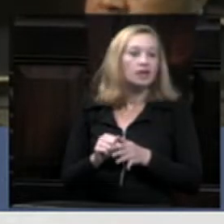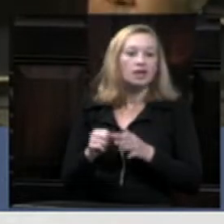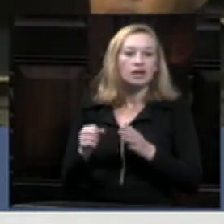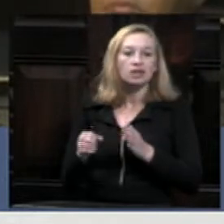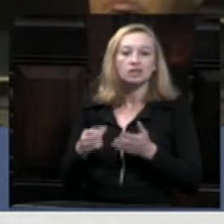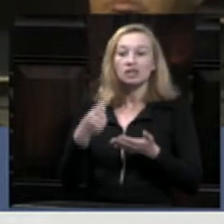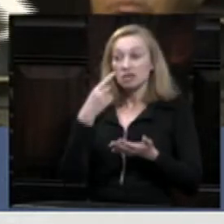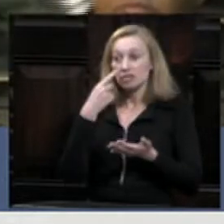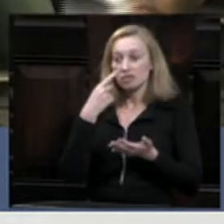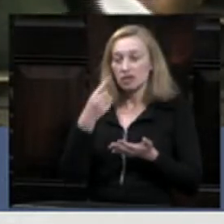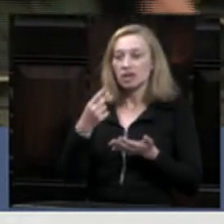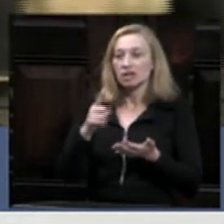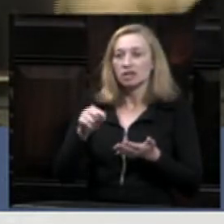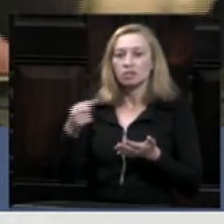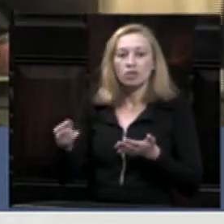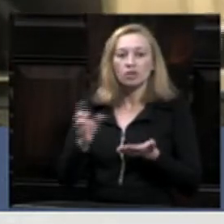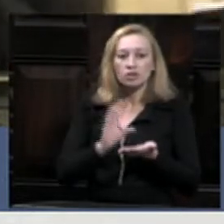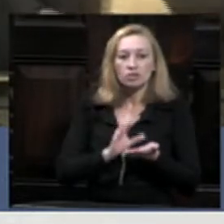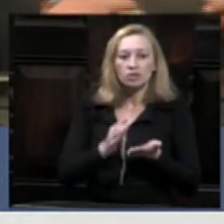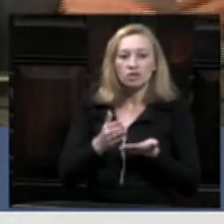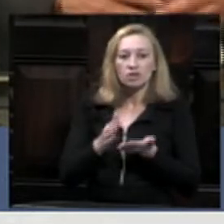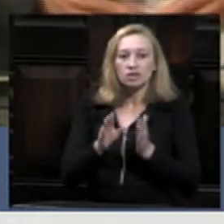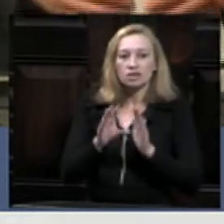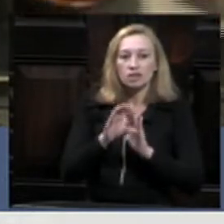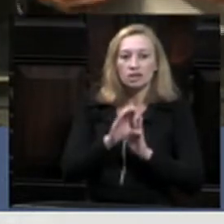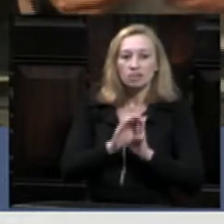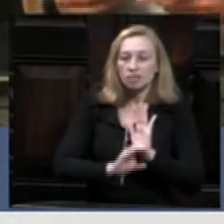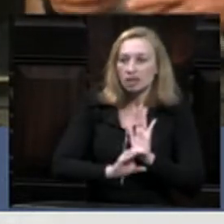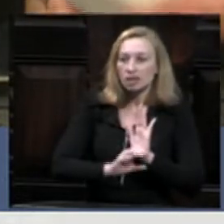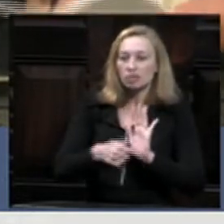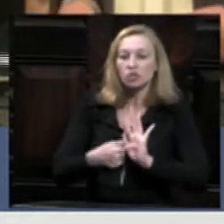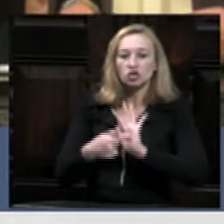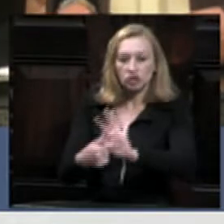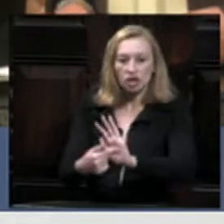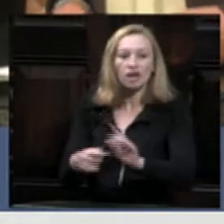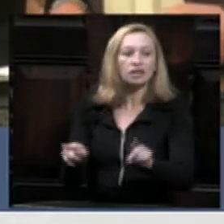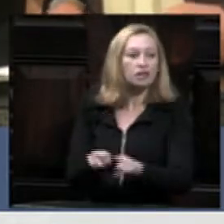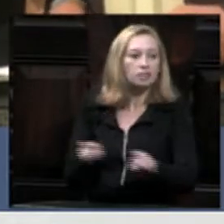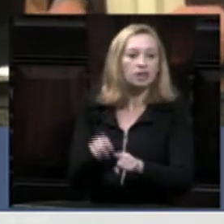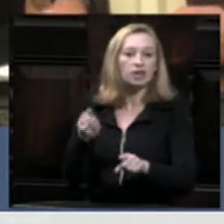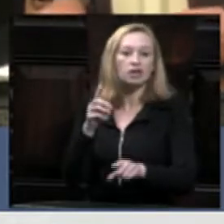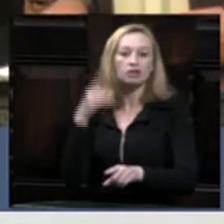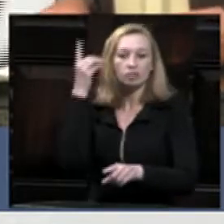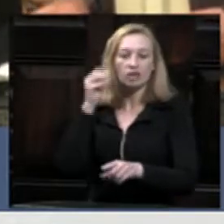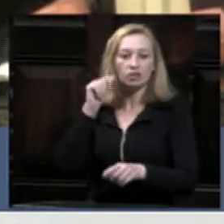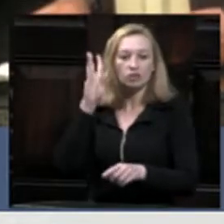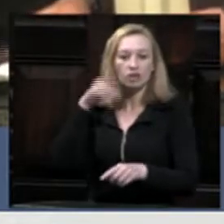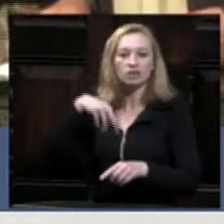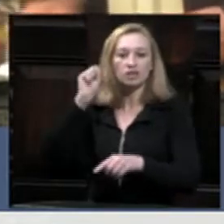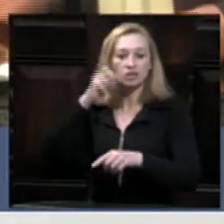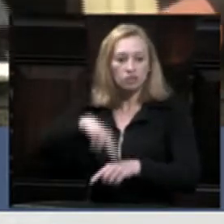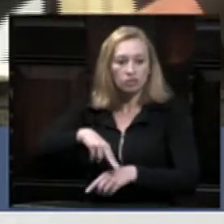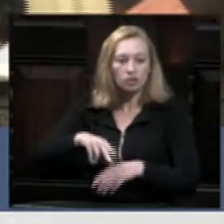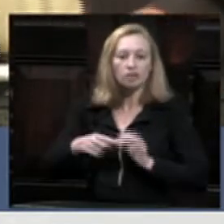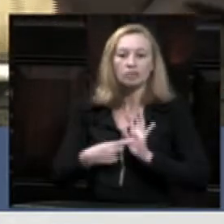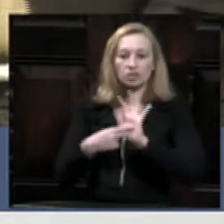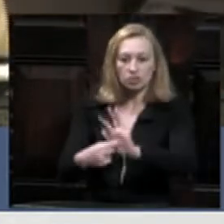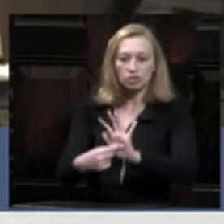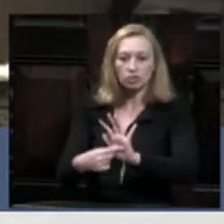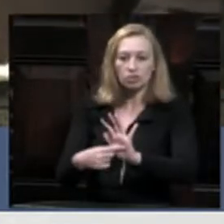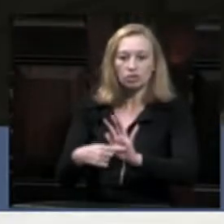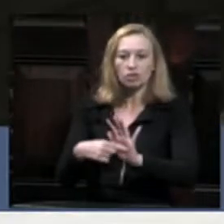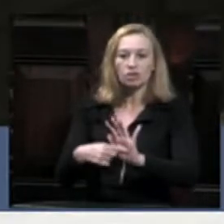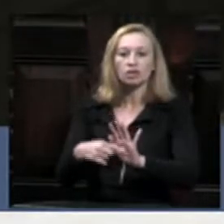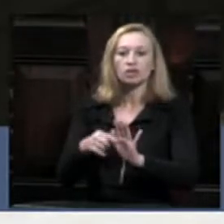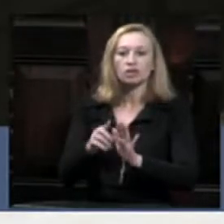ao projeto. Por isso que eu vou tentar um entendimento com o Anderson, que ele apresentou o projeto. Deputada Cidinha Campos. Olha, eu acho uma